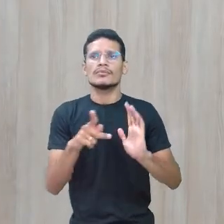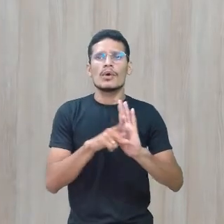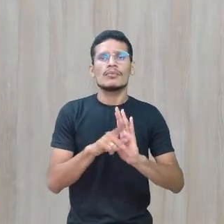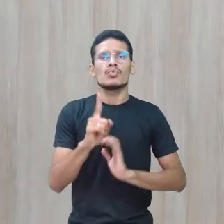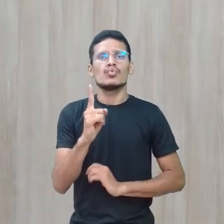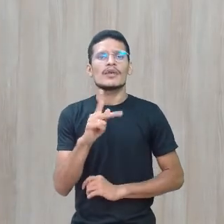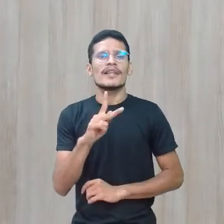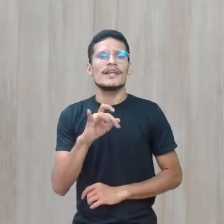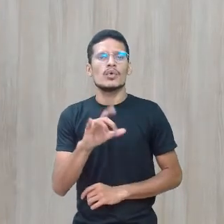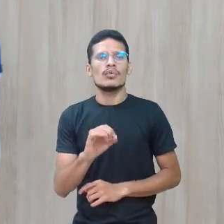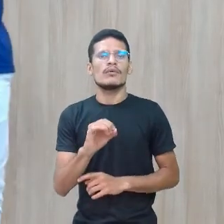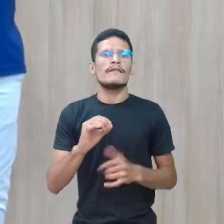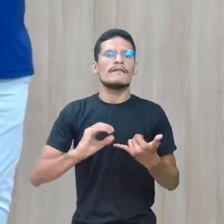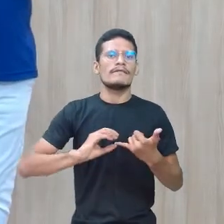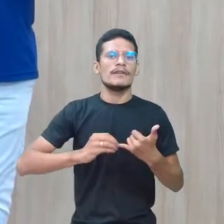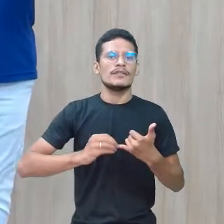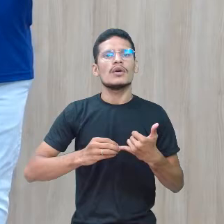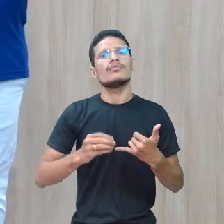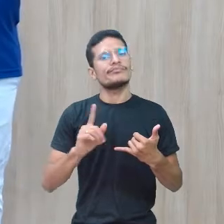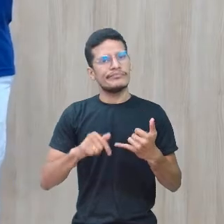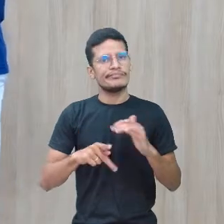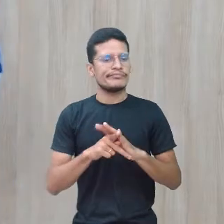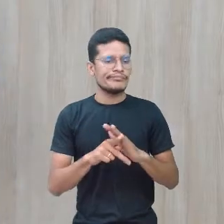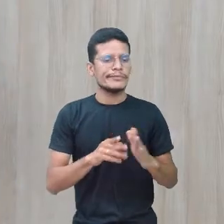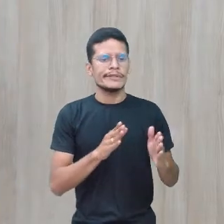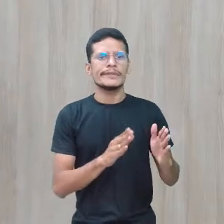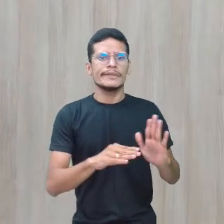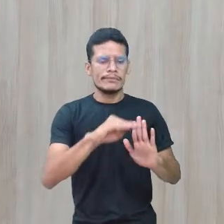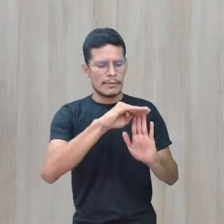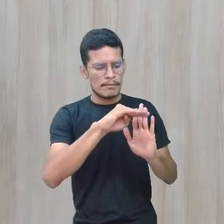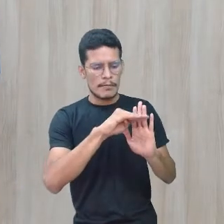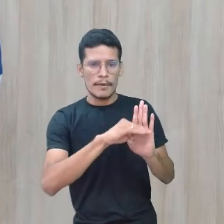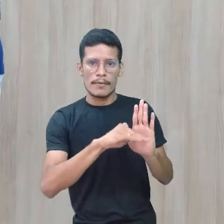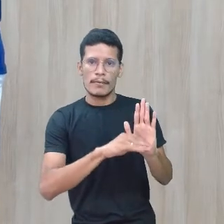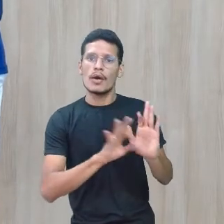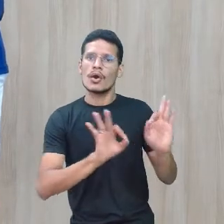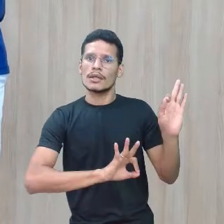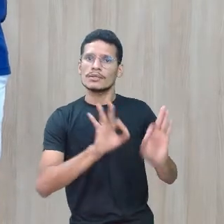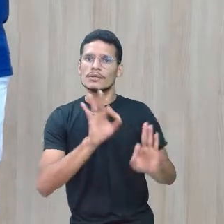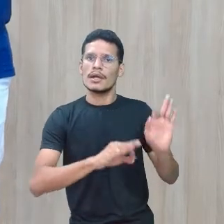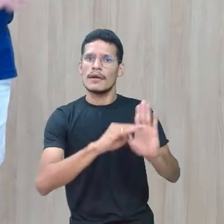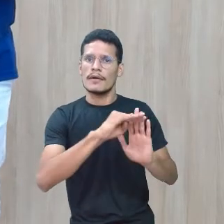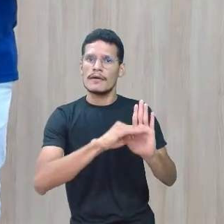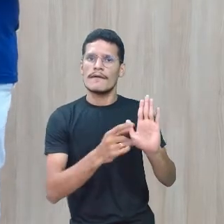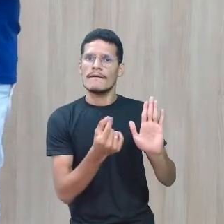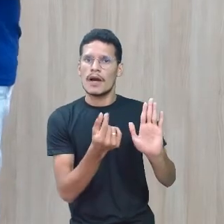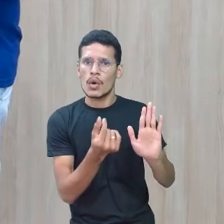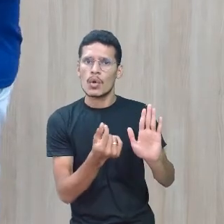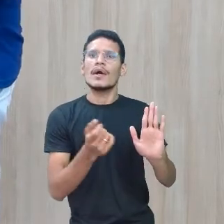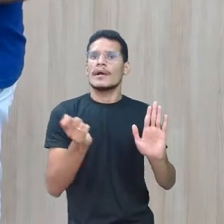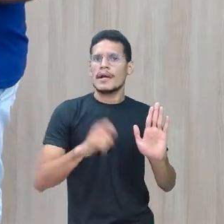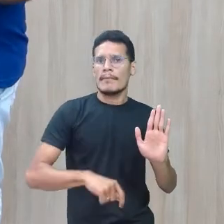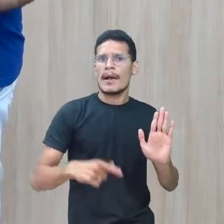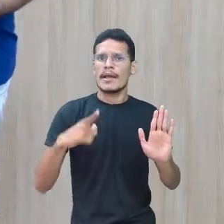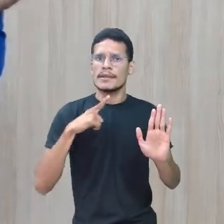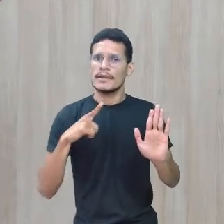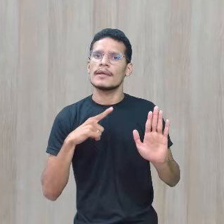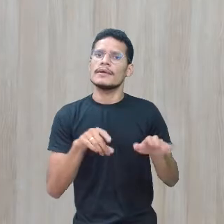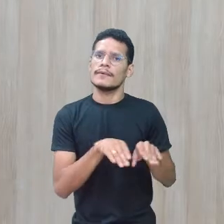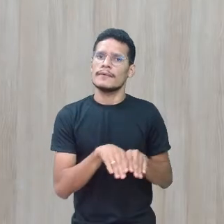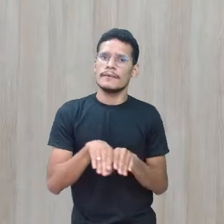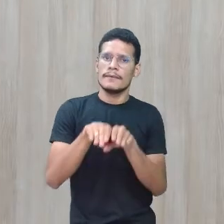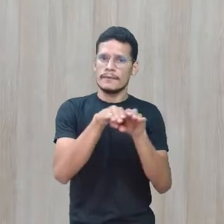quilo de feijão. Então, você tabelar ali o preço para tentar gerar, né, uma maior estabilidade, né, econômica